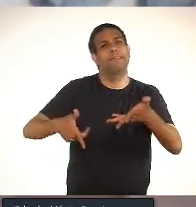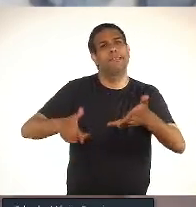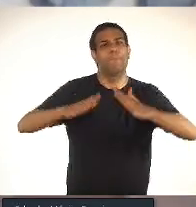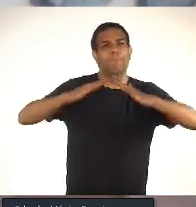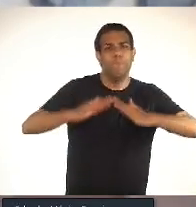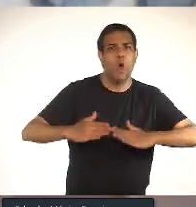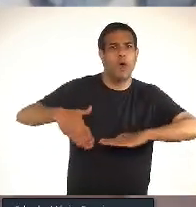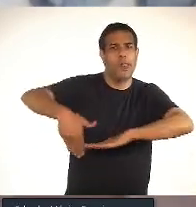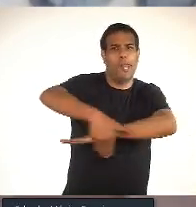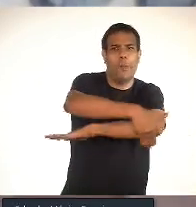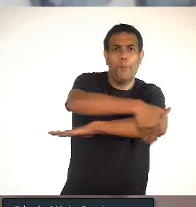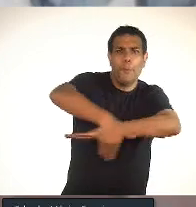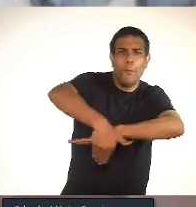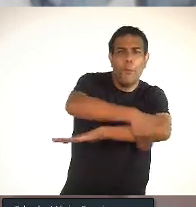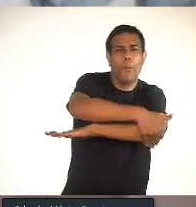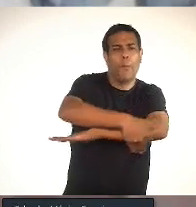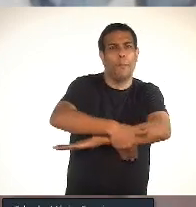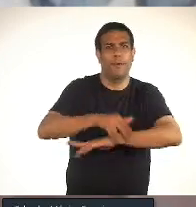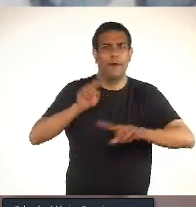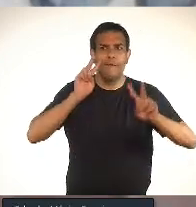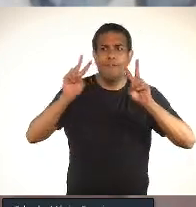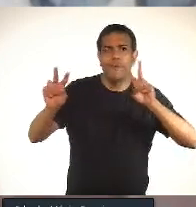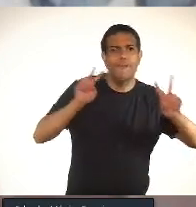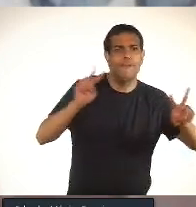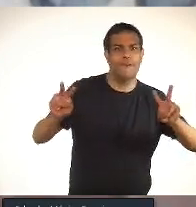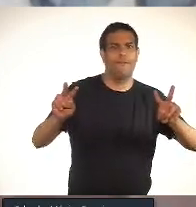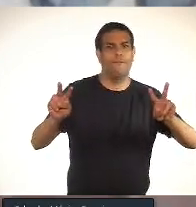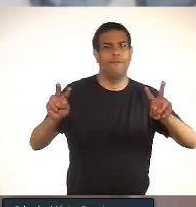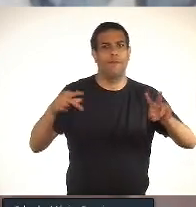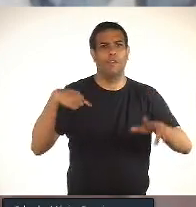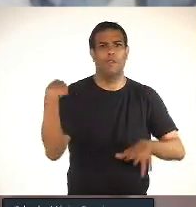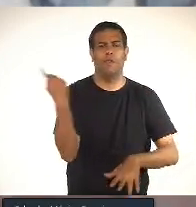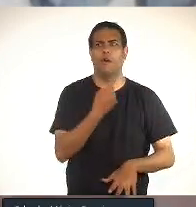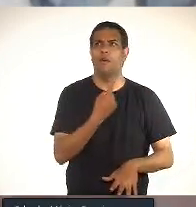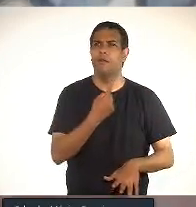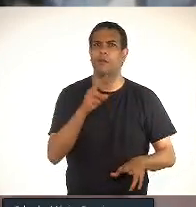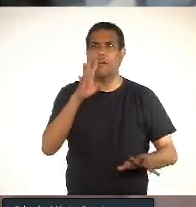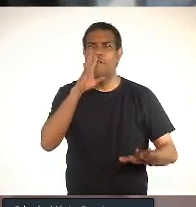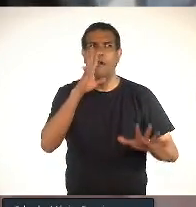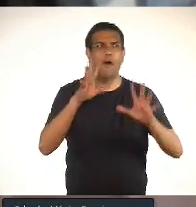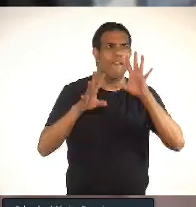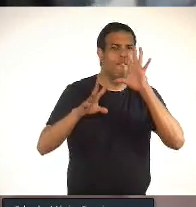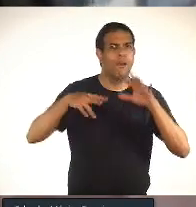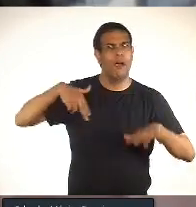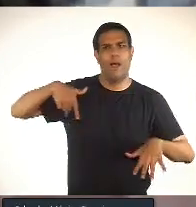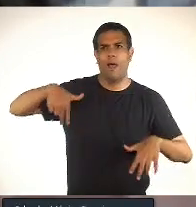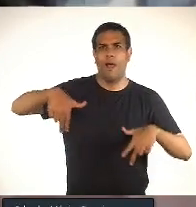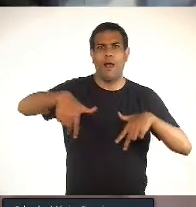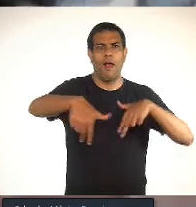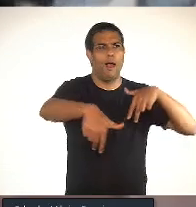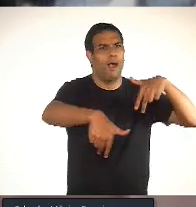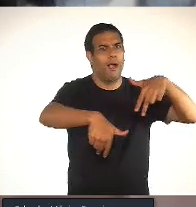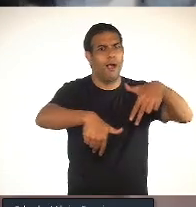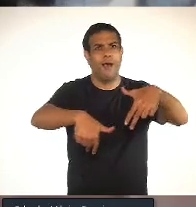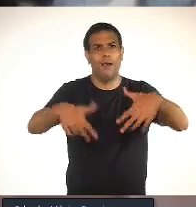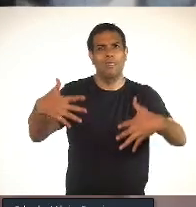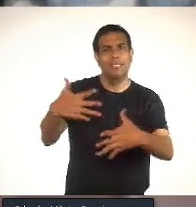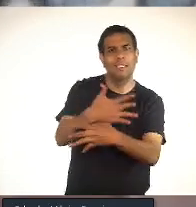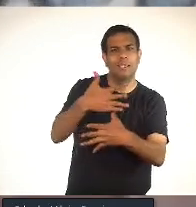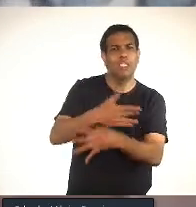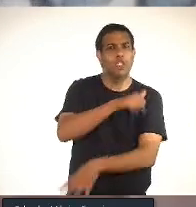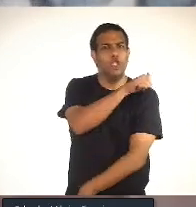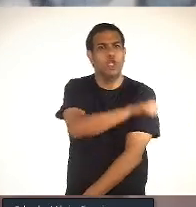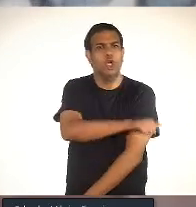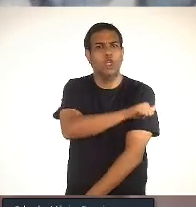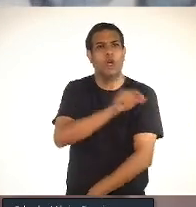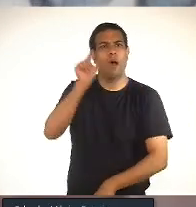vez mais. Nós percebemos ao caminhar pelas cidades, não só pela cidade do Rio de Janeiro, capital, mas